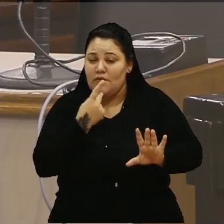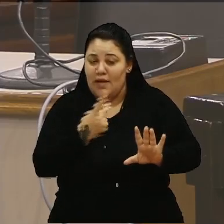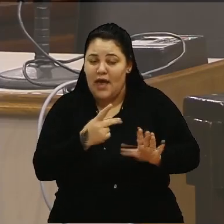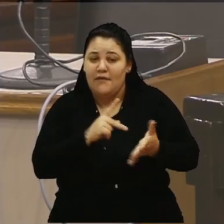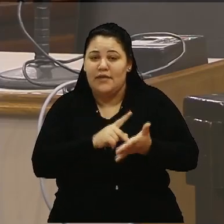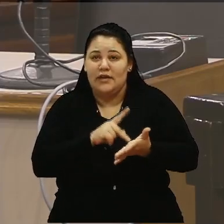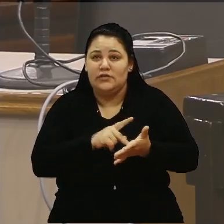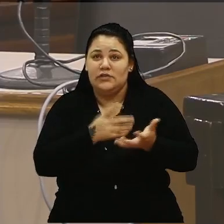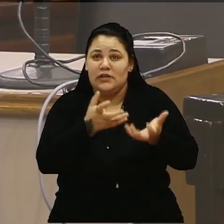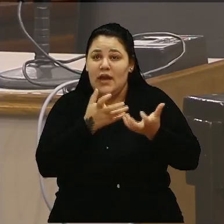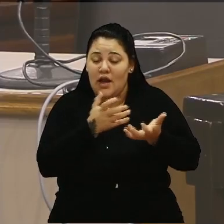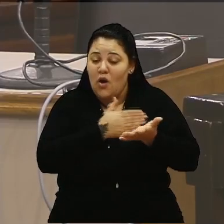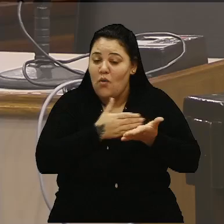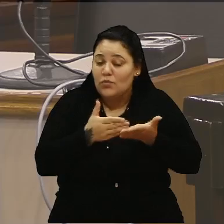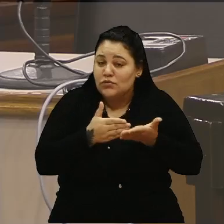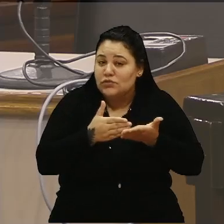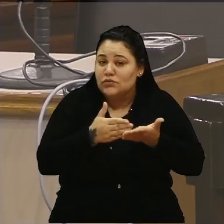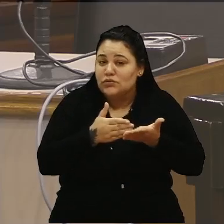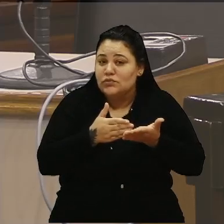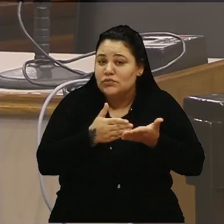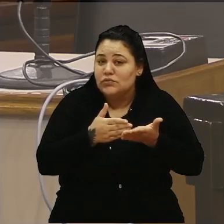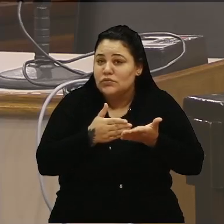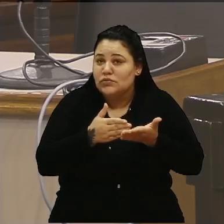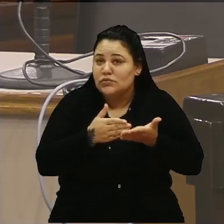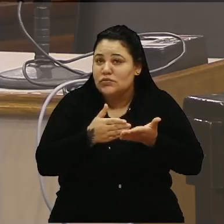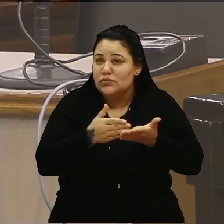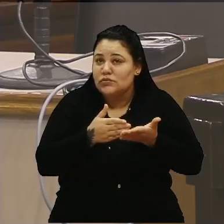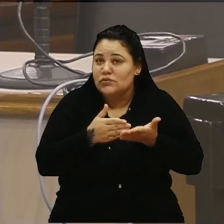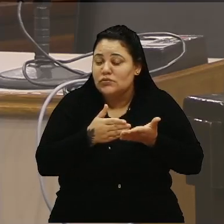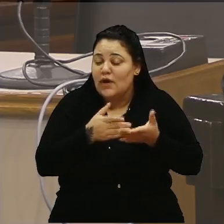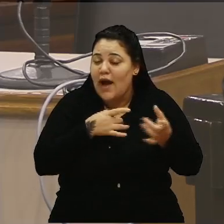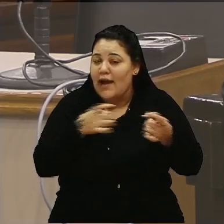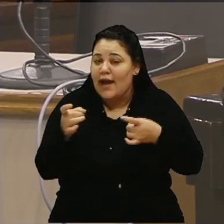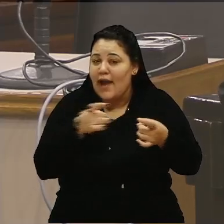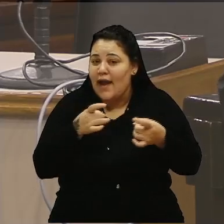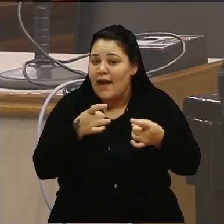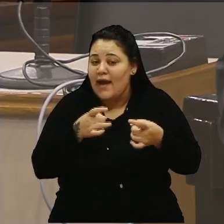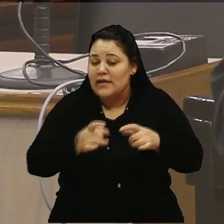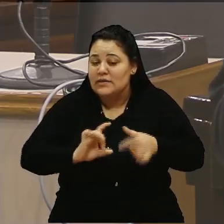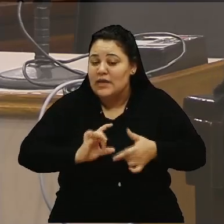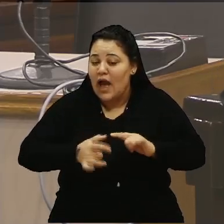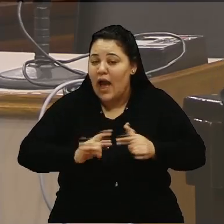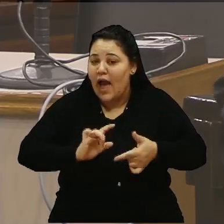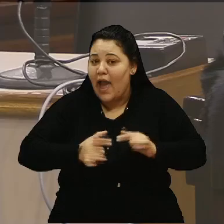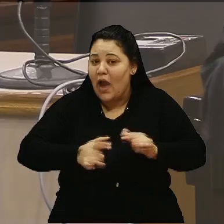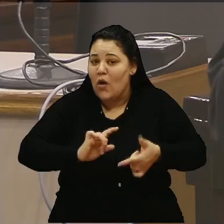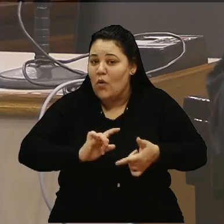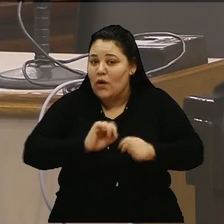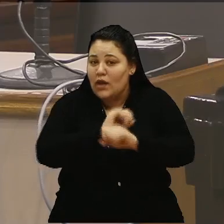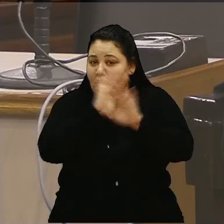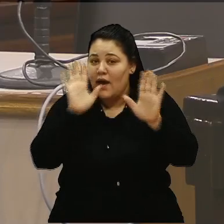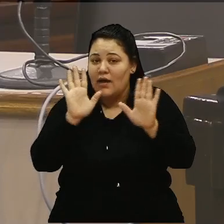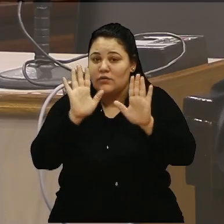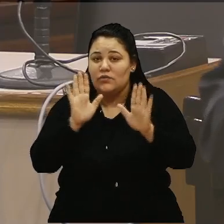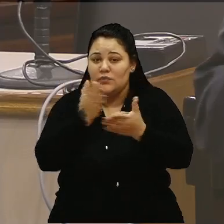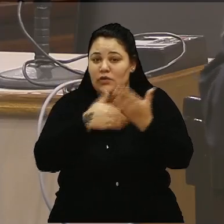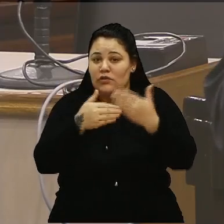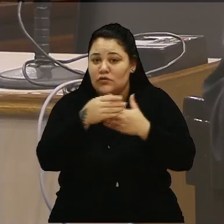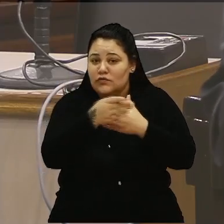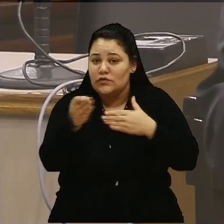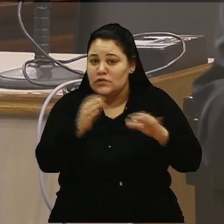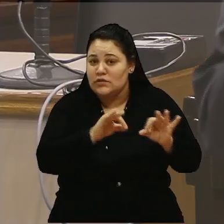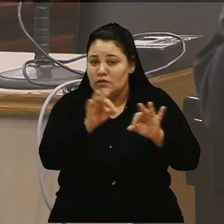quem iniciou esse confronto, e Israel, fique bem claro aqui para todos os pares e para todos que me assistem, é